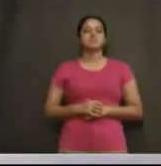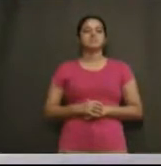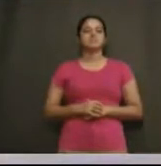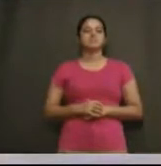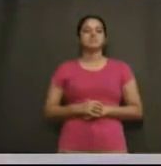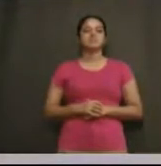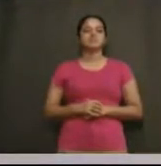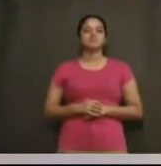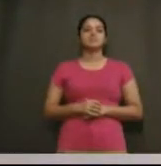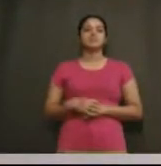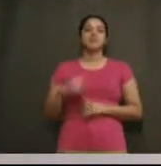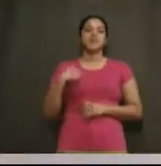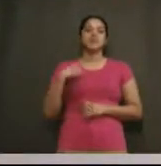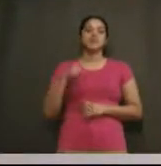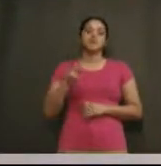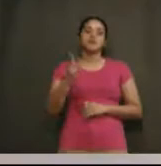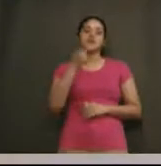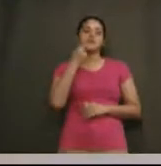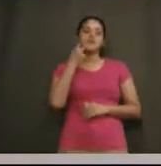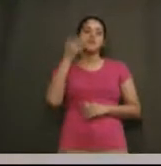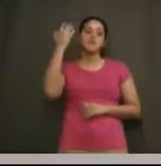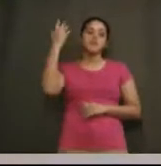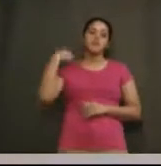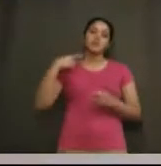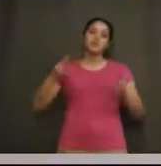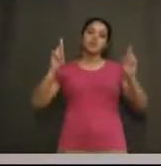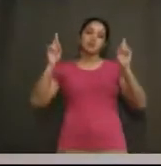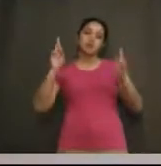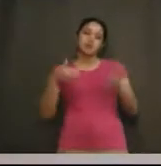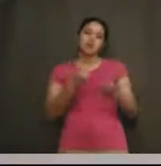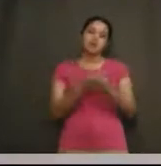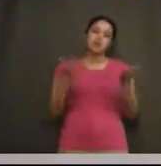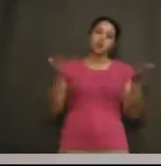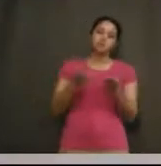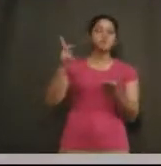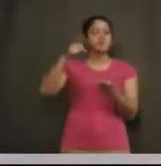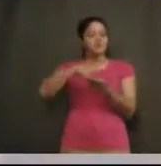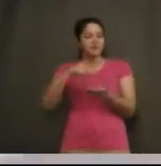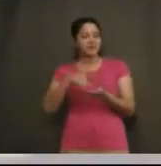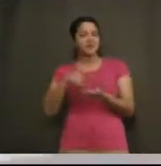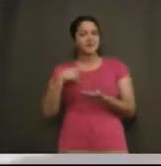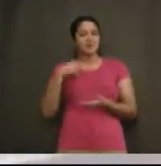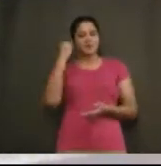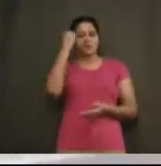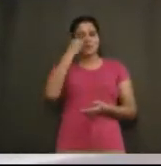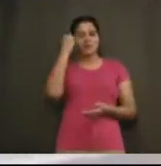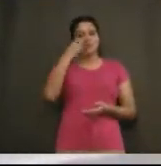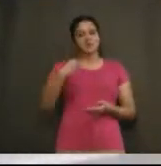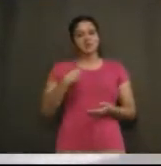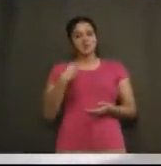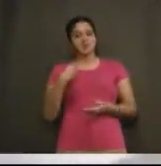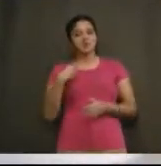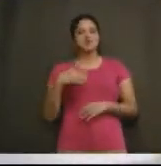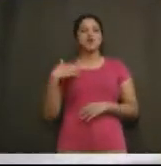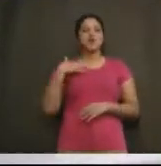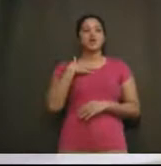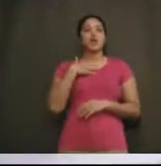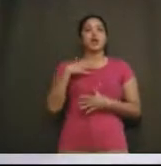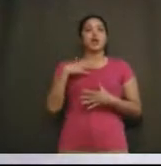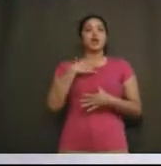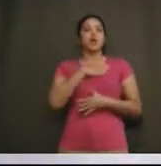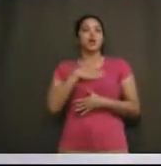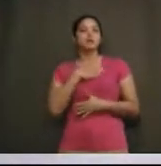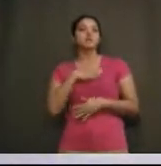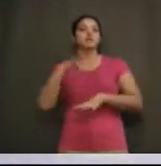Então, eu aconselho e encorajo qualquer um que sinta gosto pela matemática a seguir esse gosto e